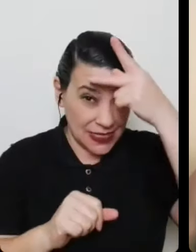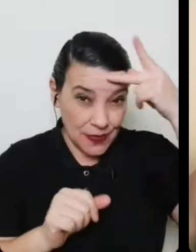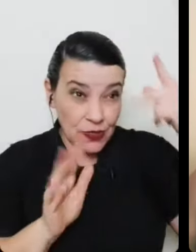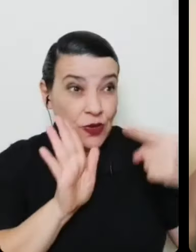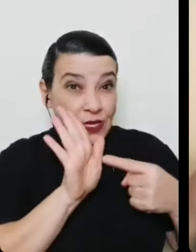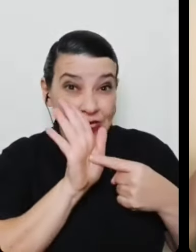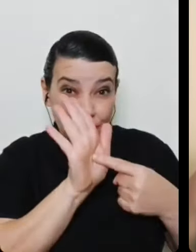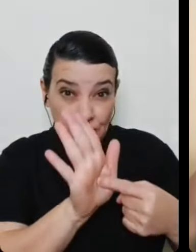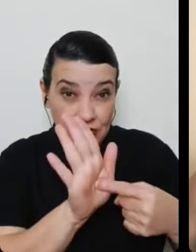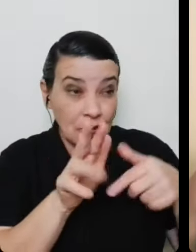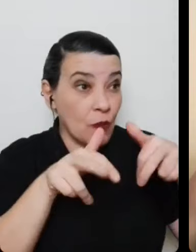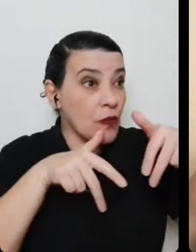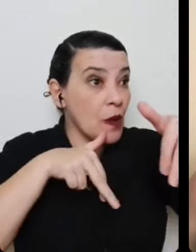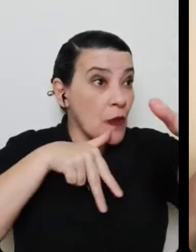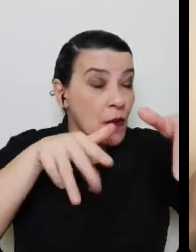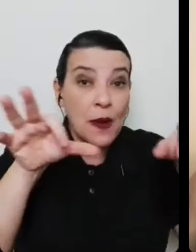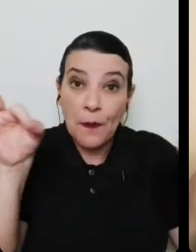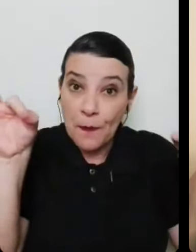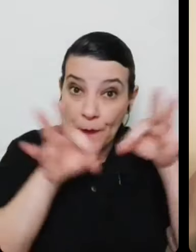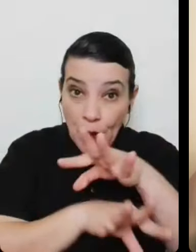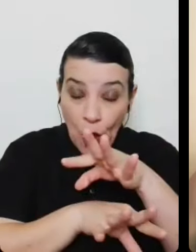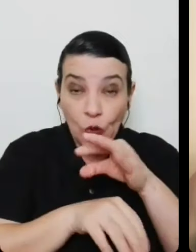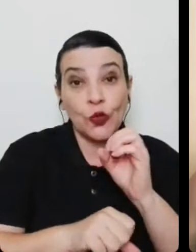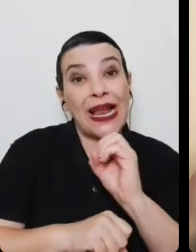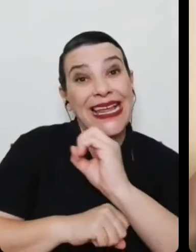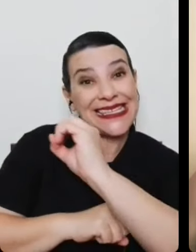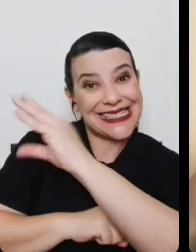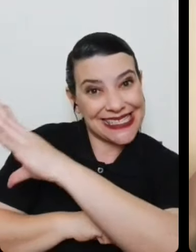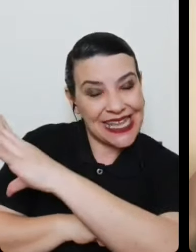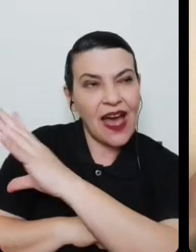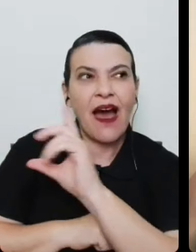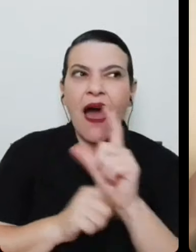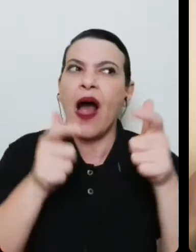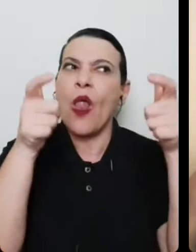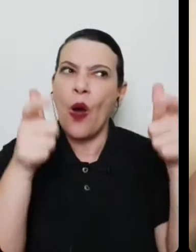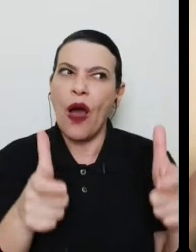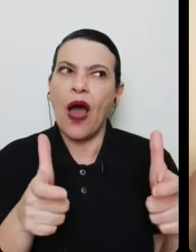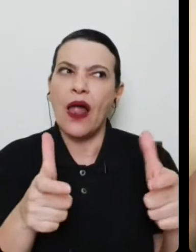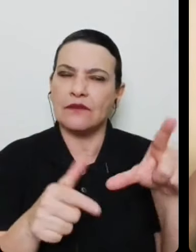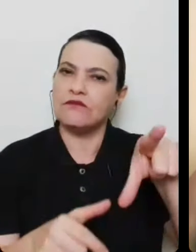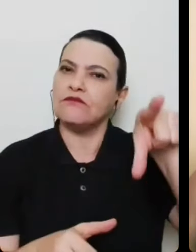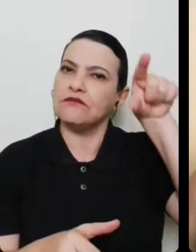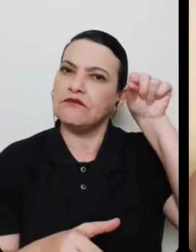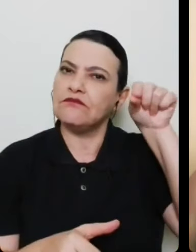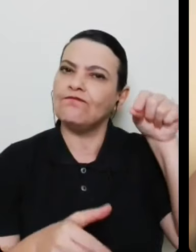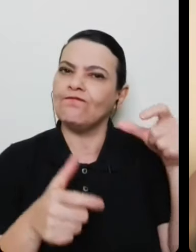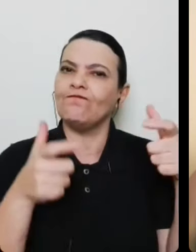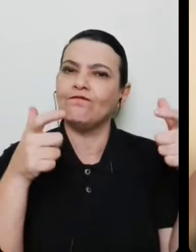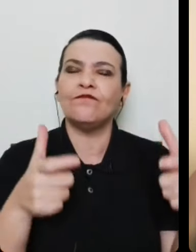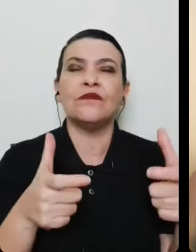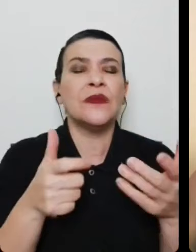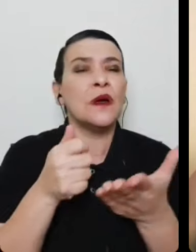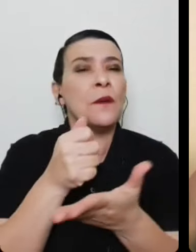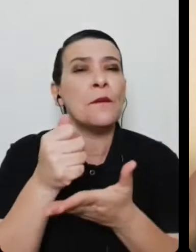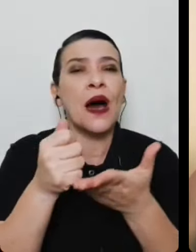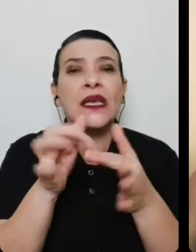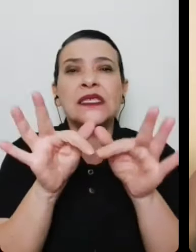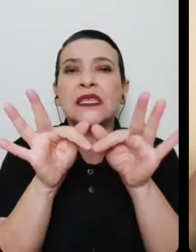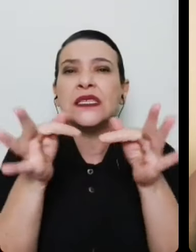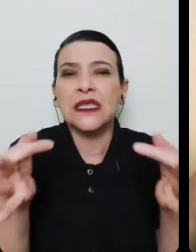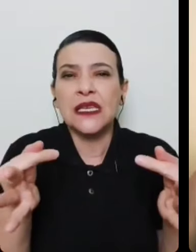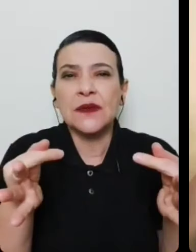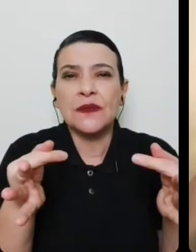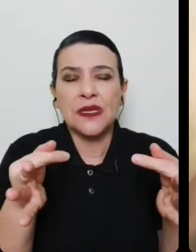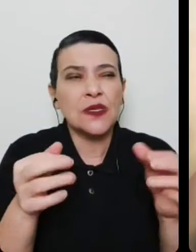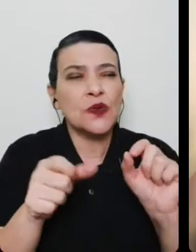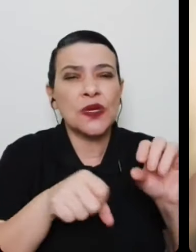exposições passam por esse local. Então, propositalmente, a gente escolheu esse local. E eram bases simples com seis objetos